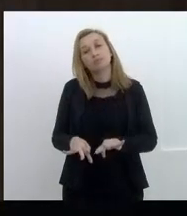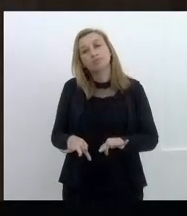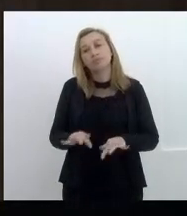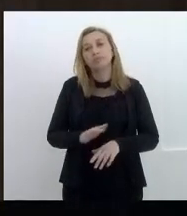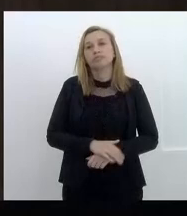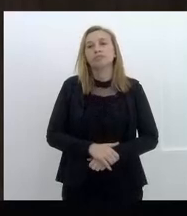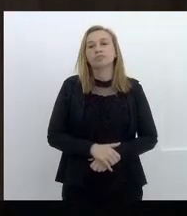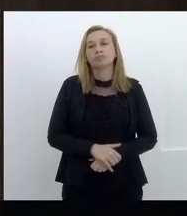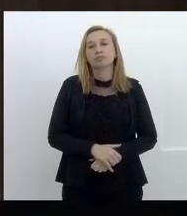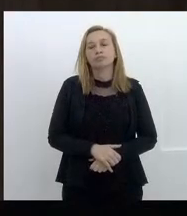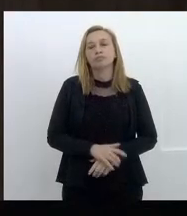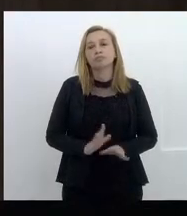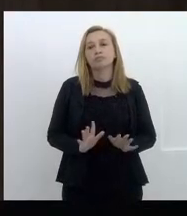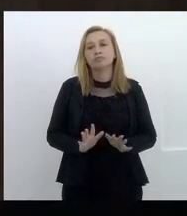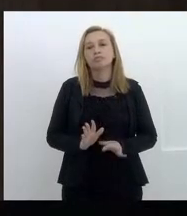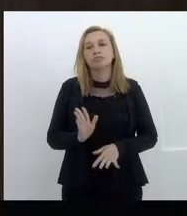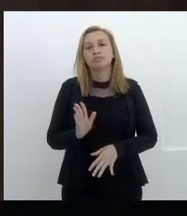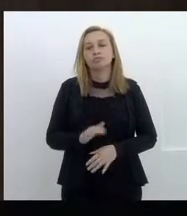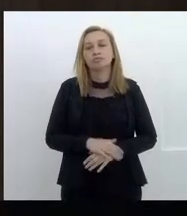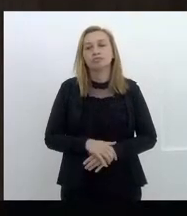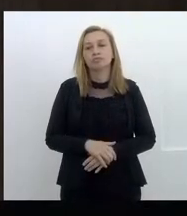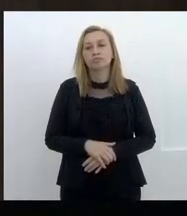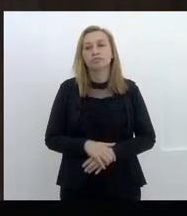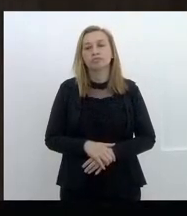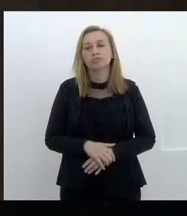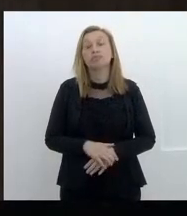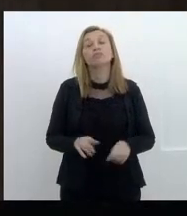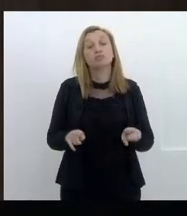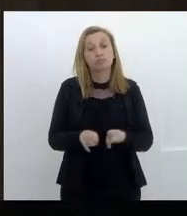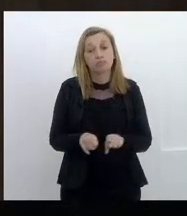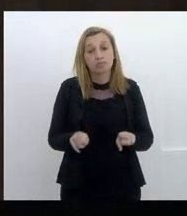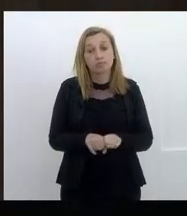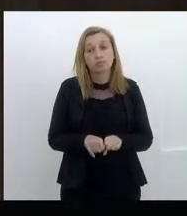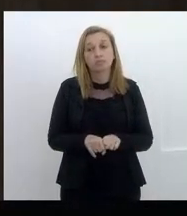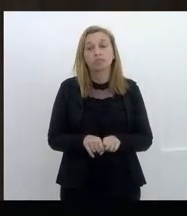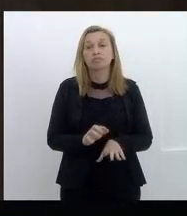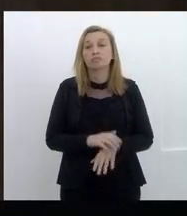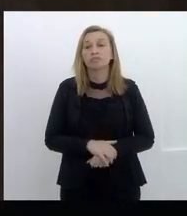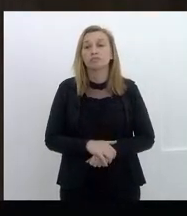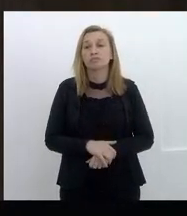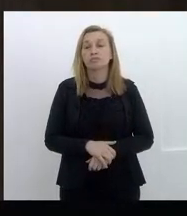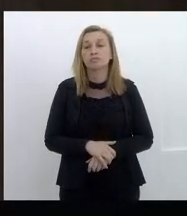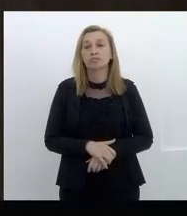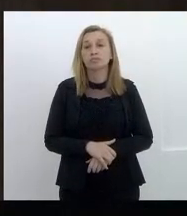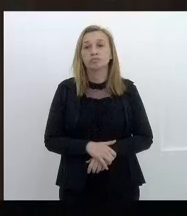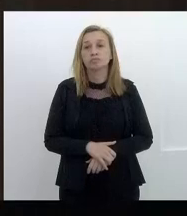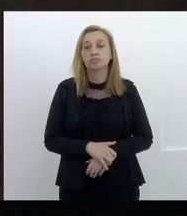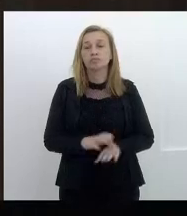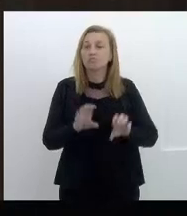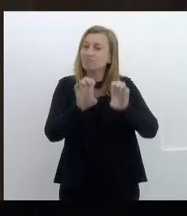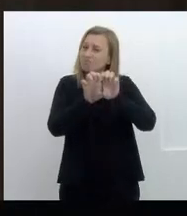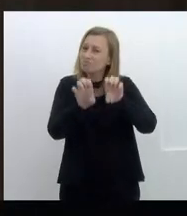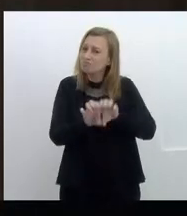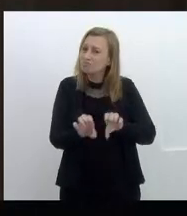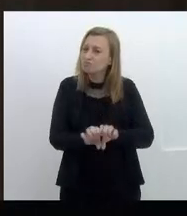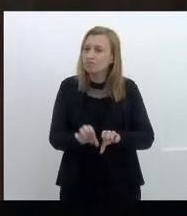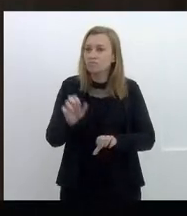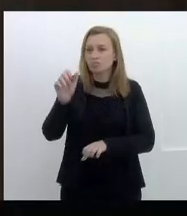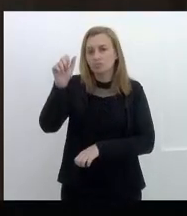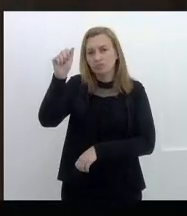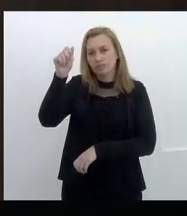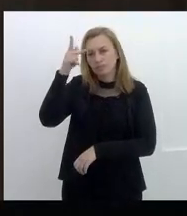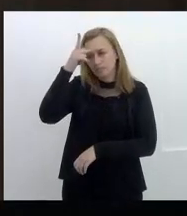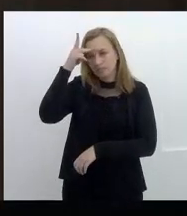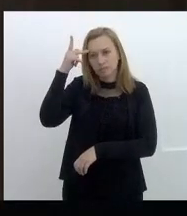fim encerrando já minha fala também a pensão a estruturação de pensão